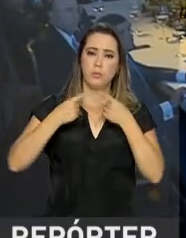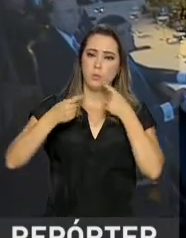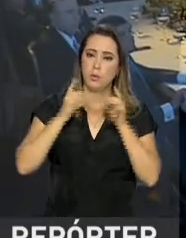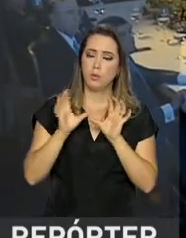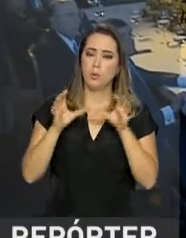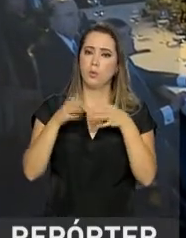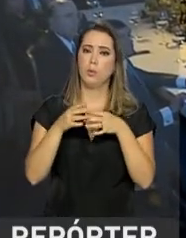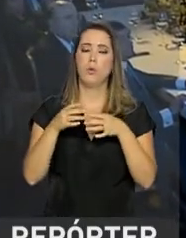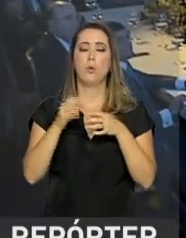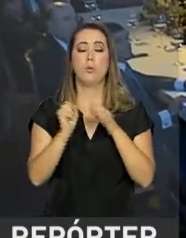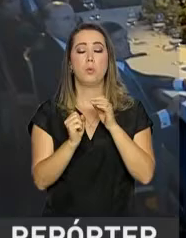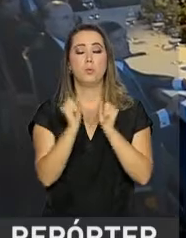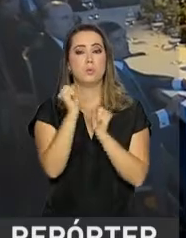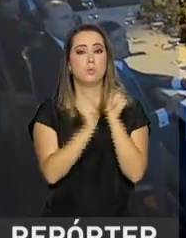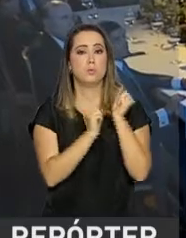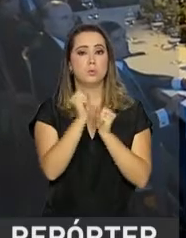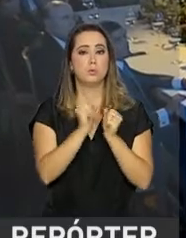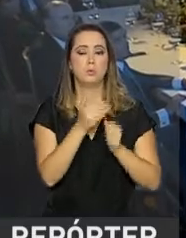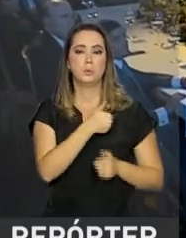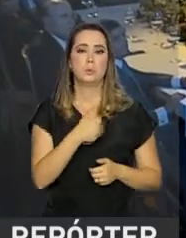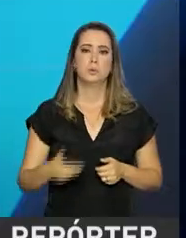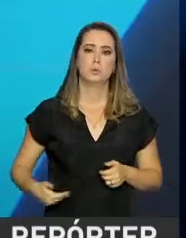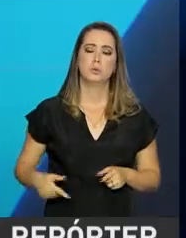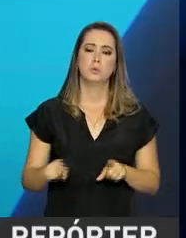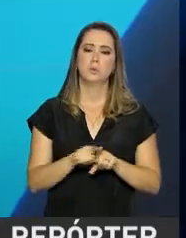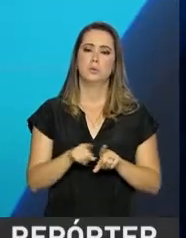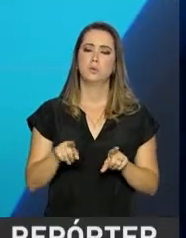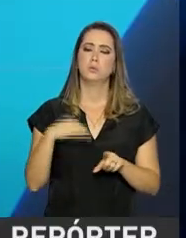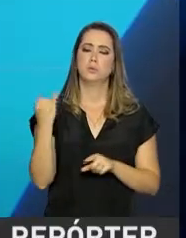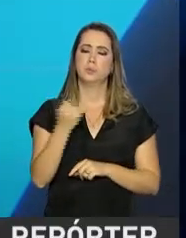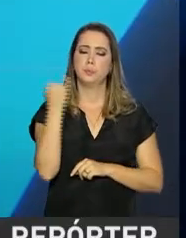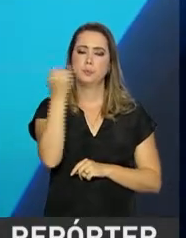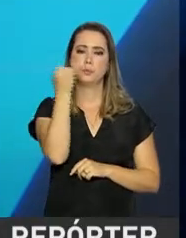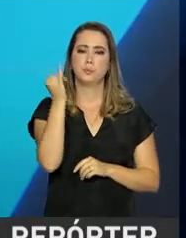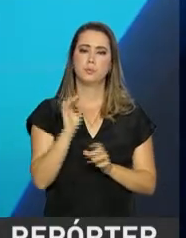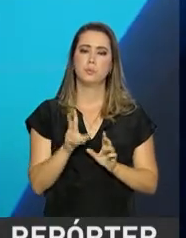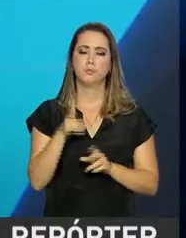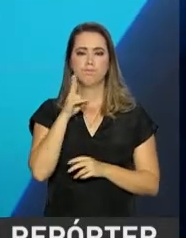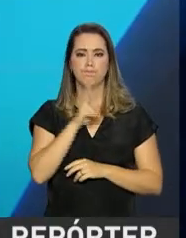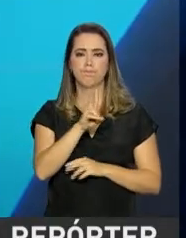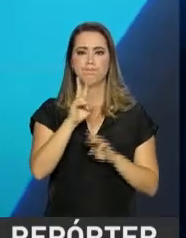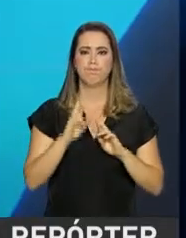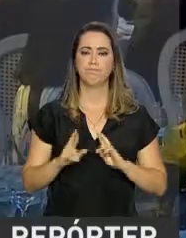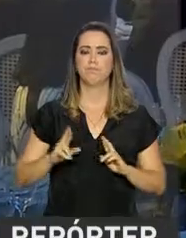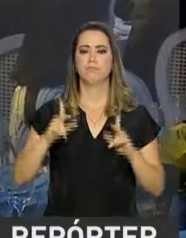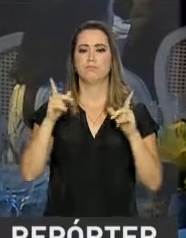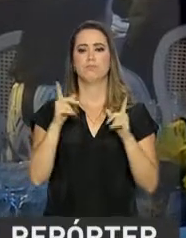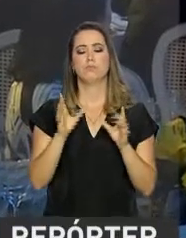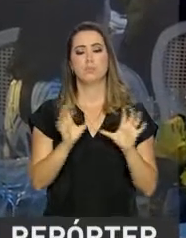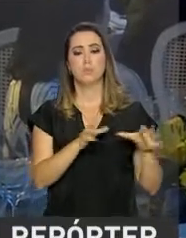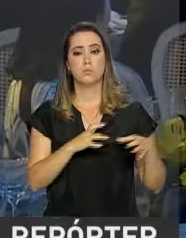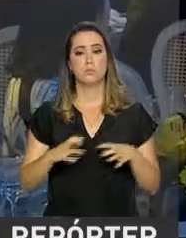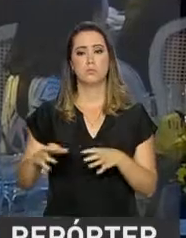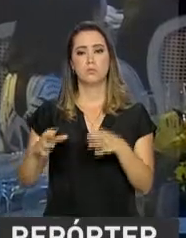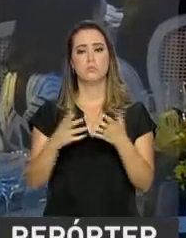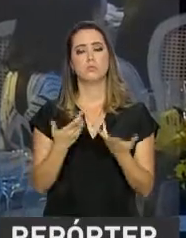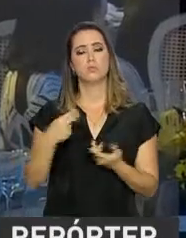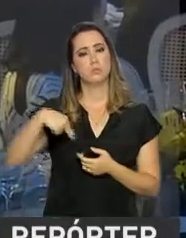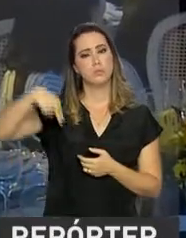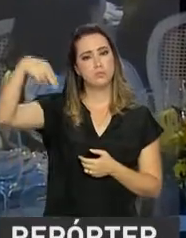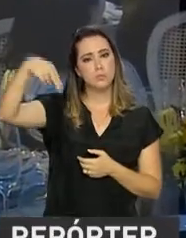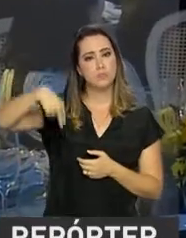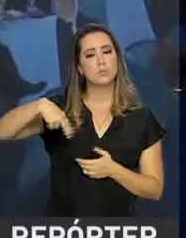para o crescimento da economia além disso temer explicou a importância de ter um olhar diferenciado para as regiões como o nordeste